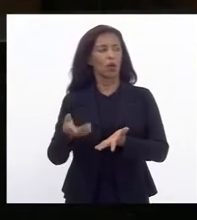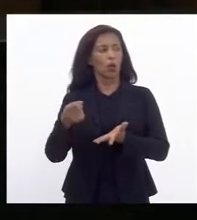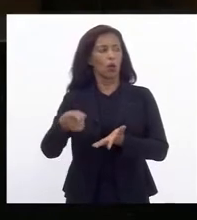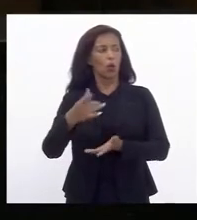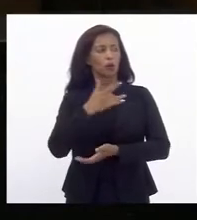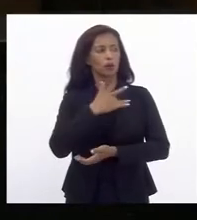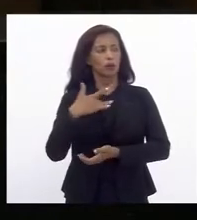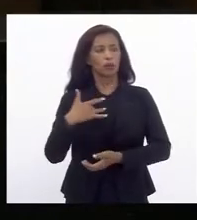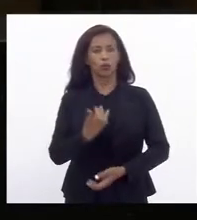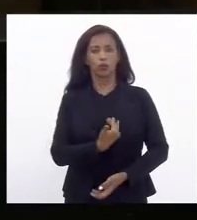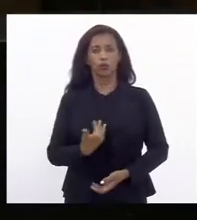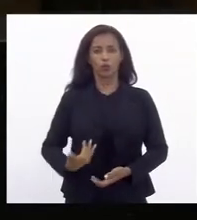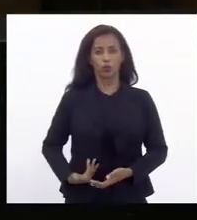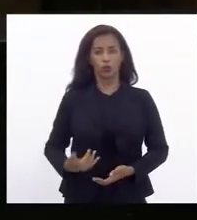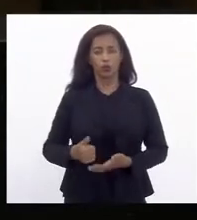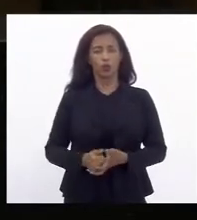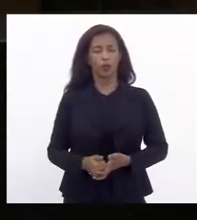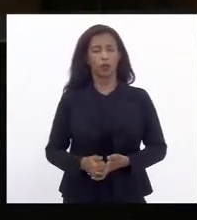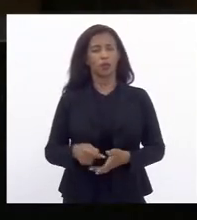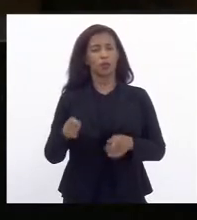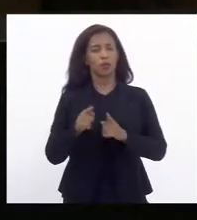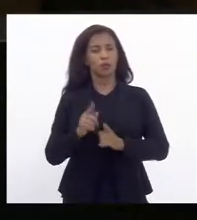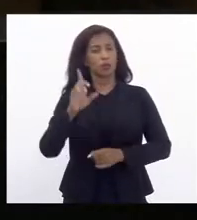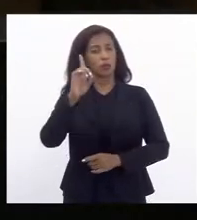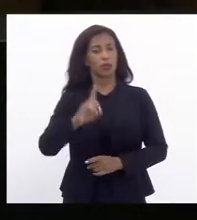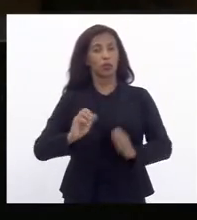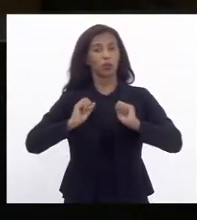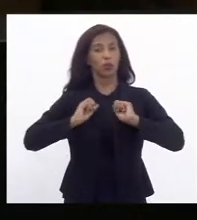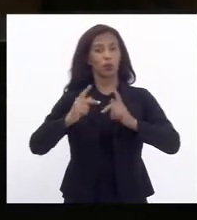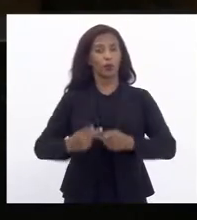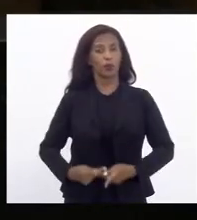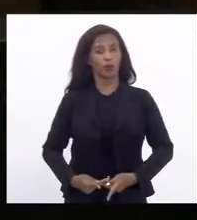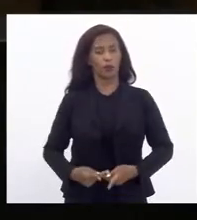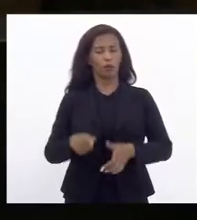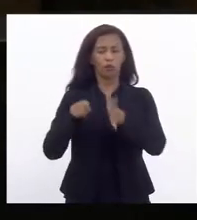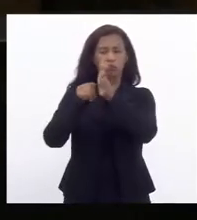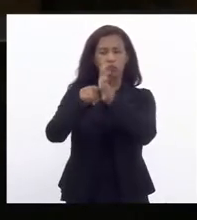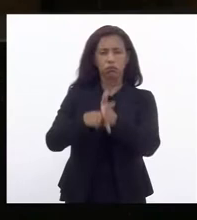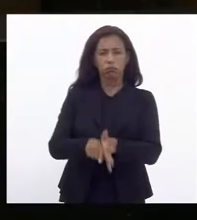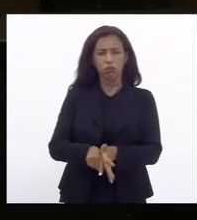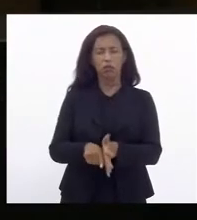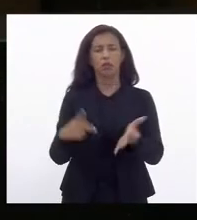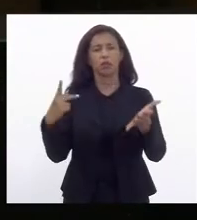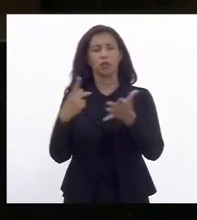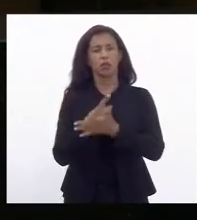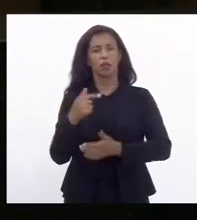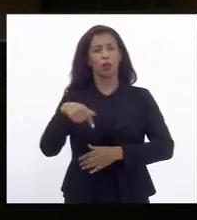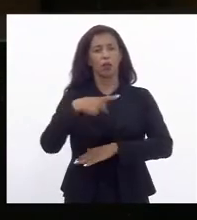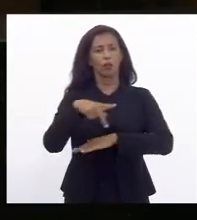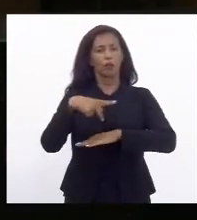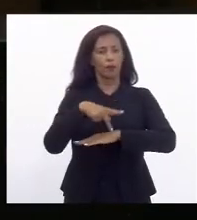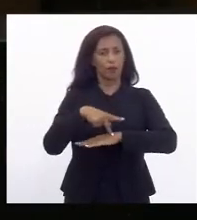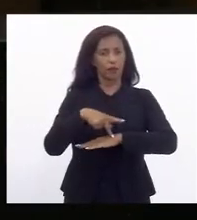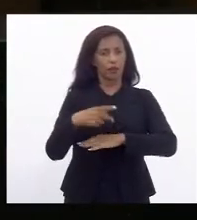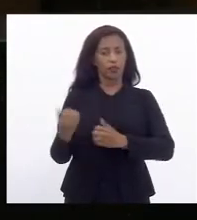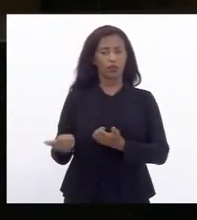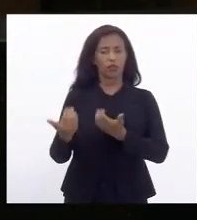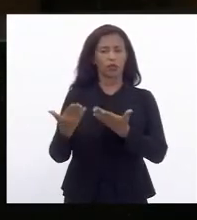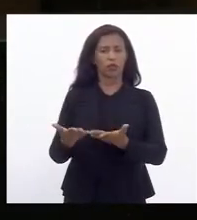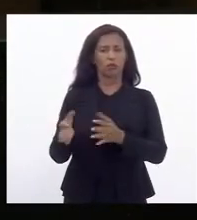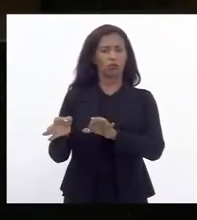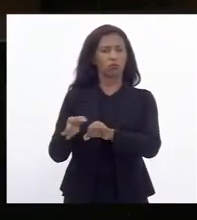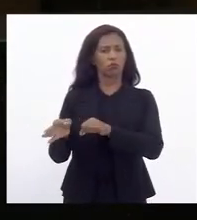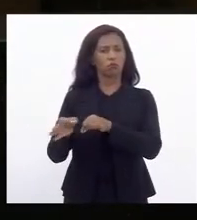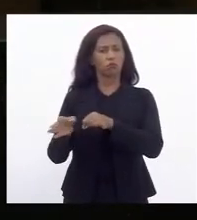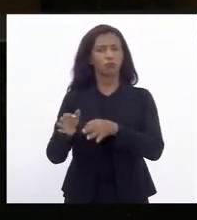de saúde pública e uma questão de direitos humanos. Pesquisas realizadas em nosso país dão conta